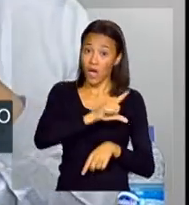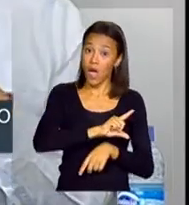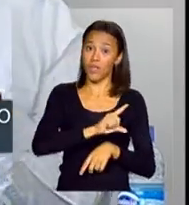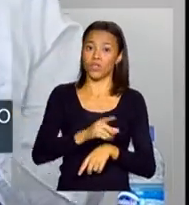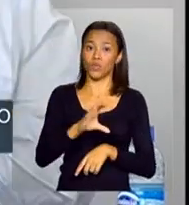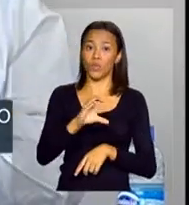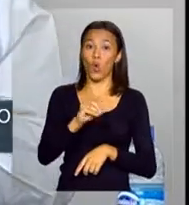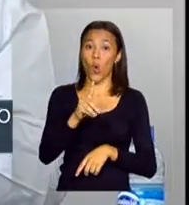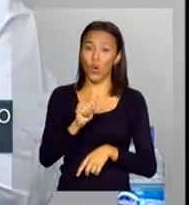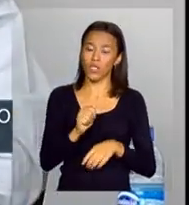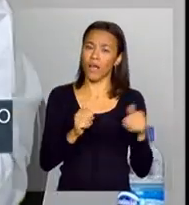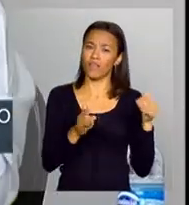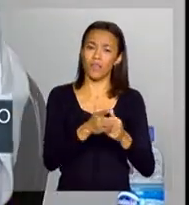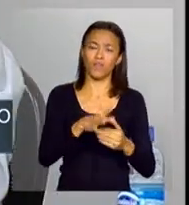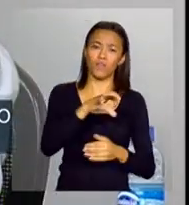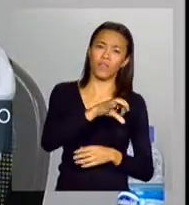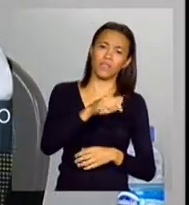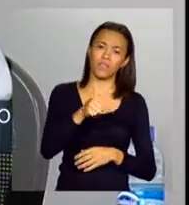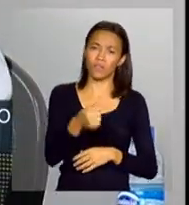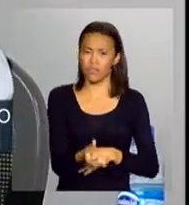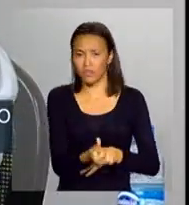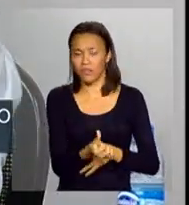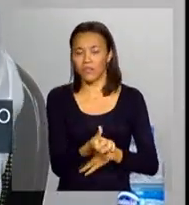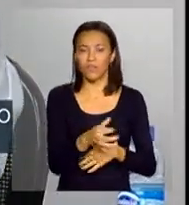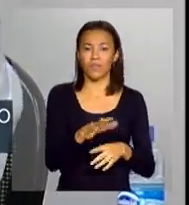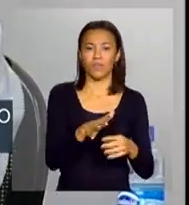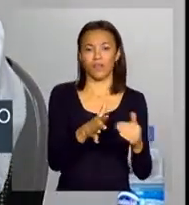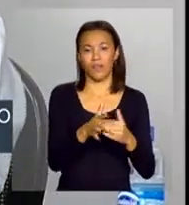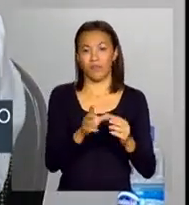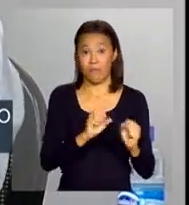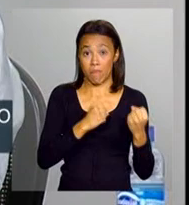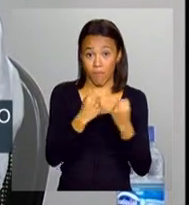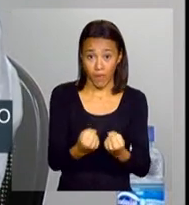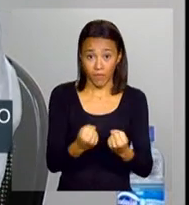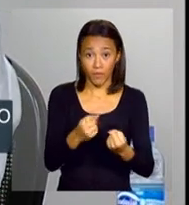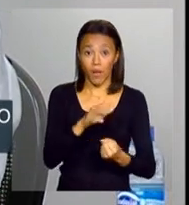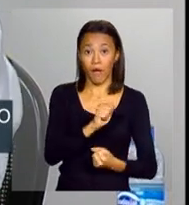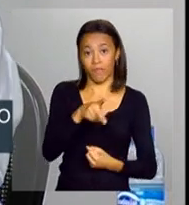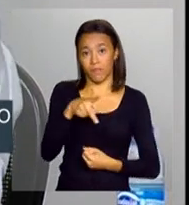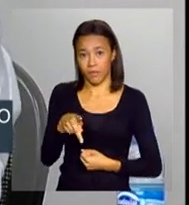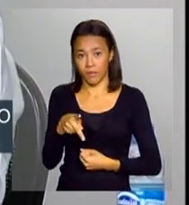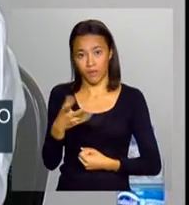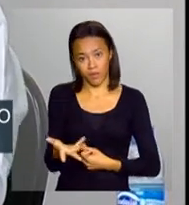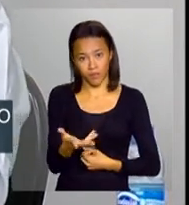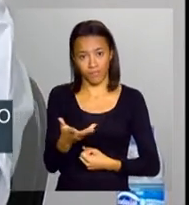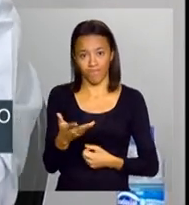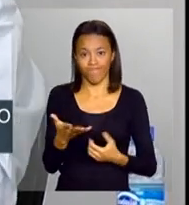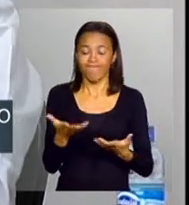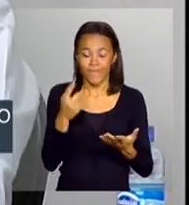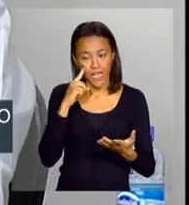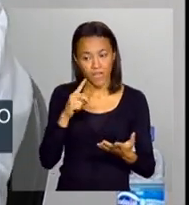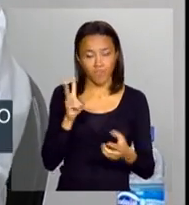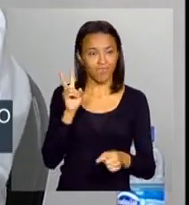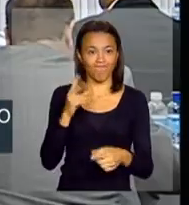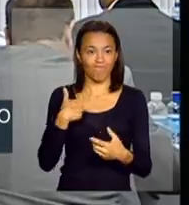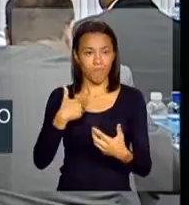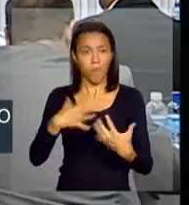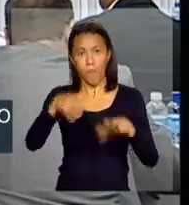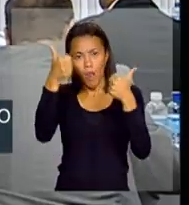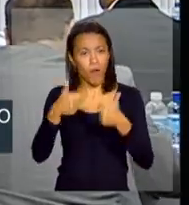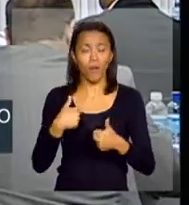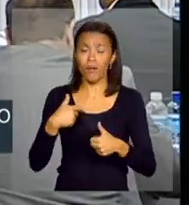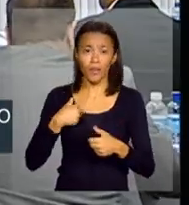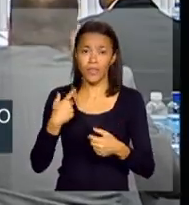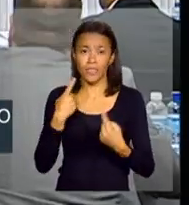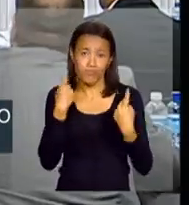de até 86%, 90% de uma propriedade, um pequeno agricultor, impactada por APP. Ele vende a propriedade dele e vai embora. Ele